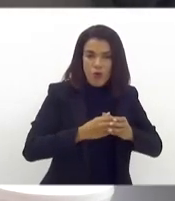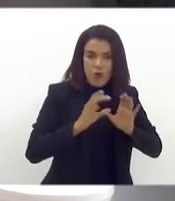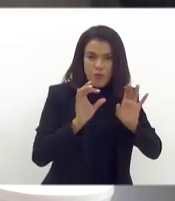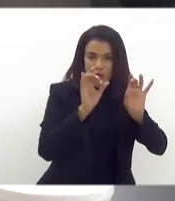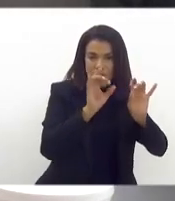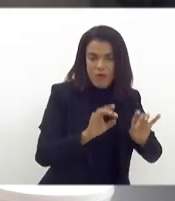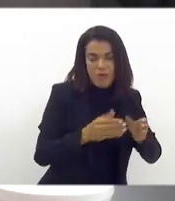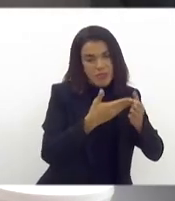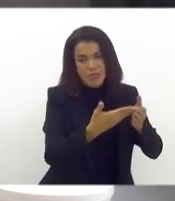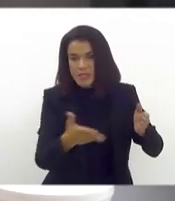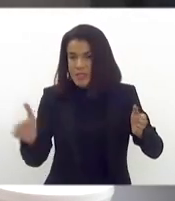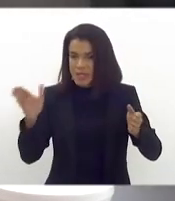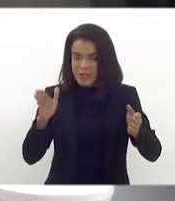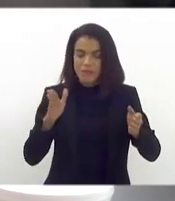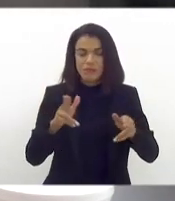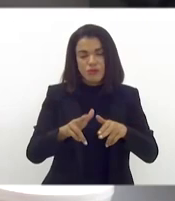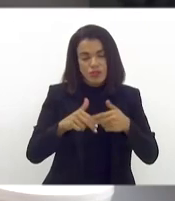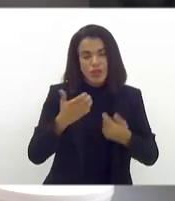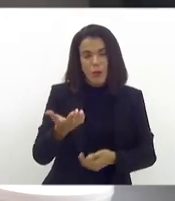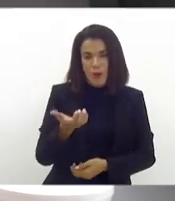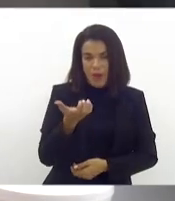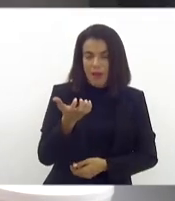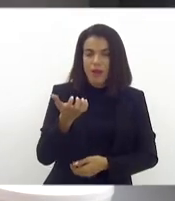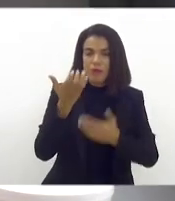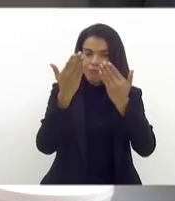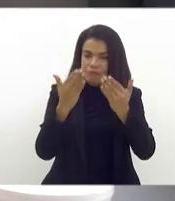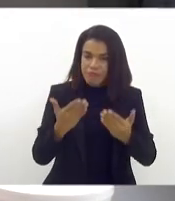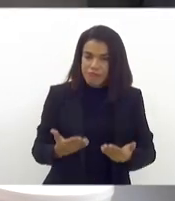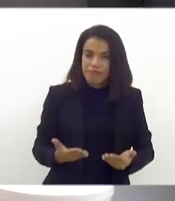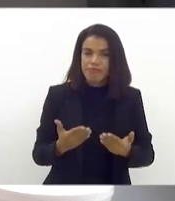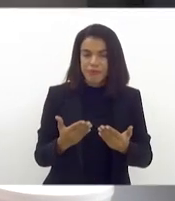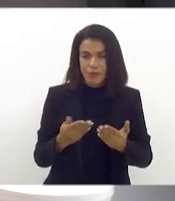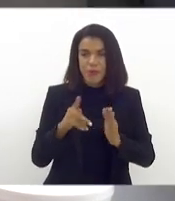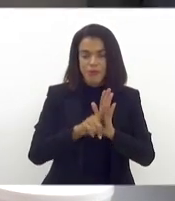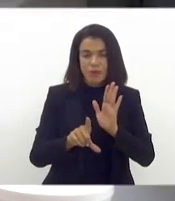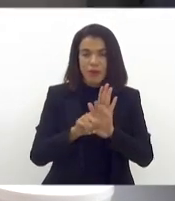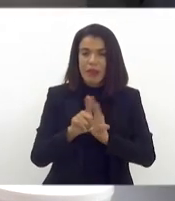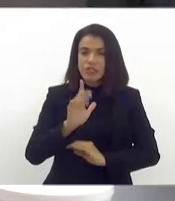ser mais amplo. Então, eu queria ver também, apesar de ele estar aqui com